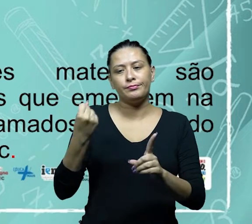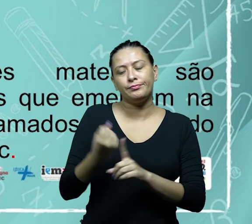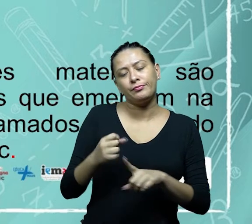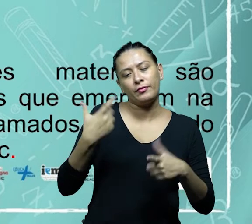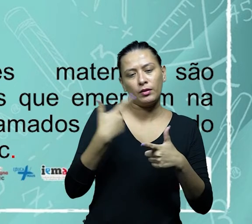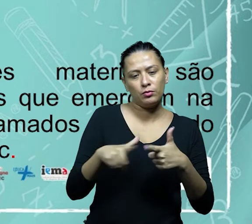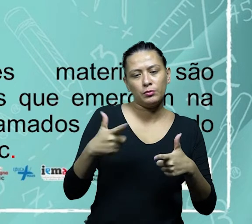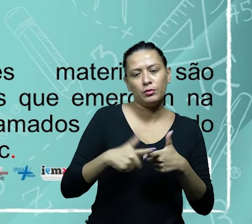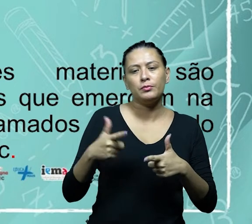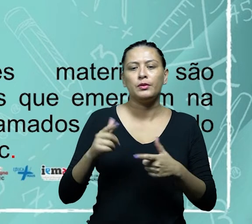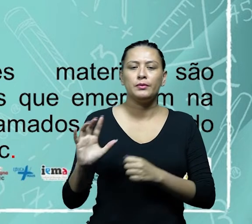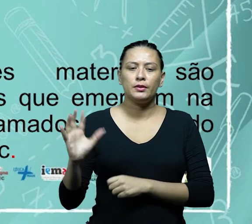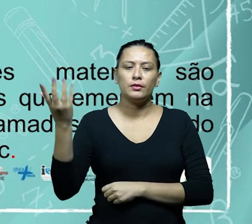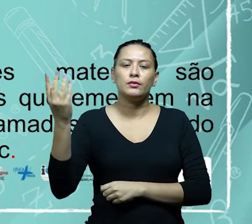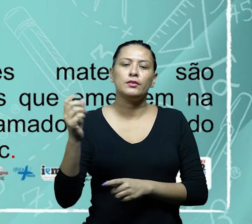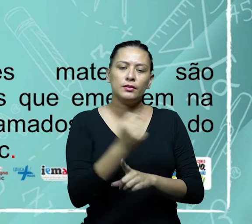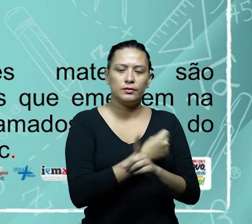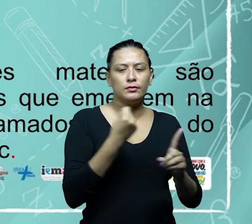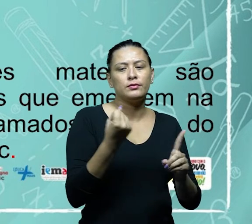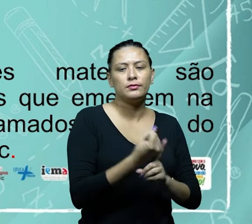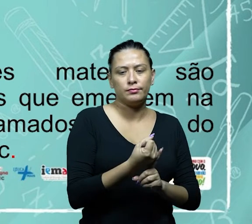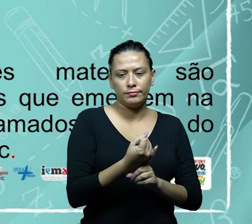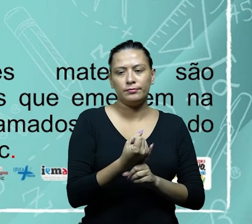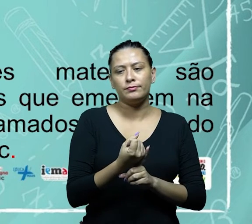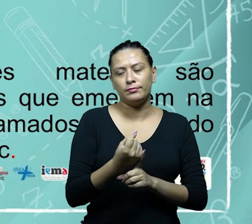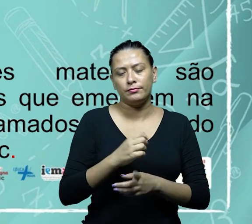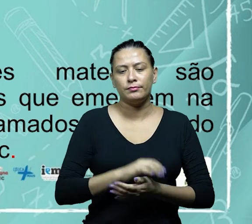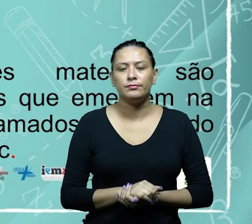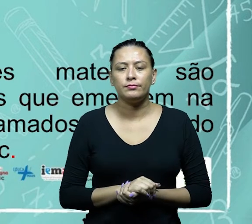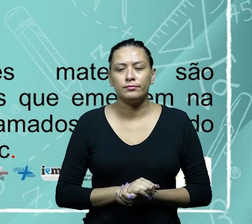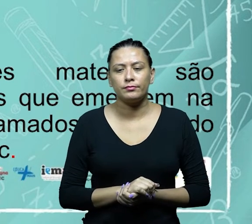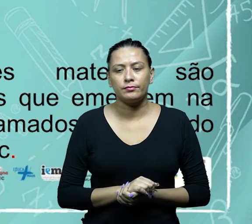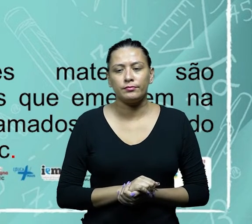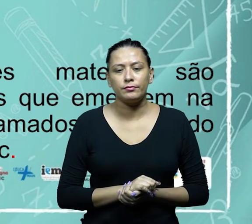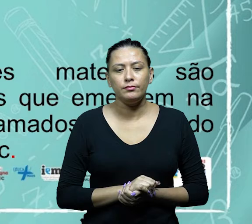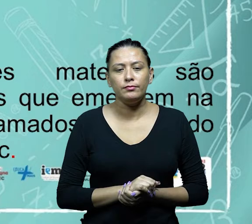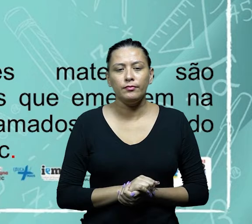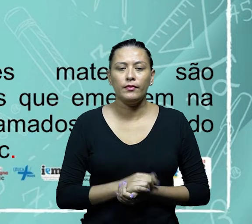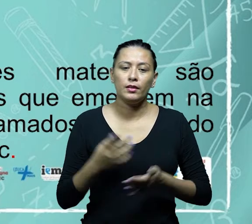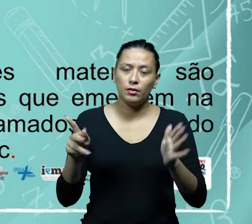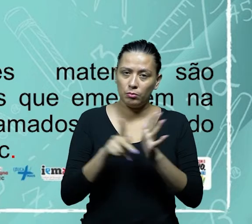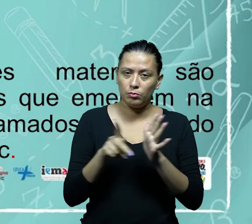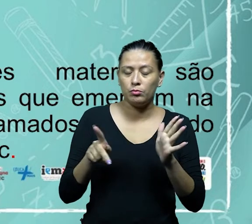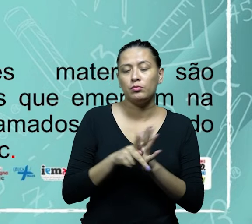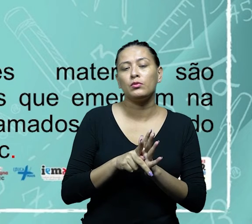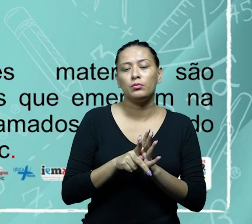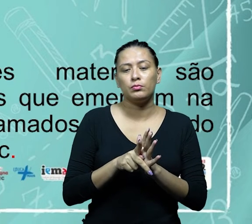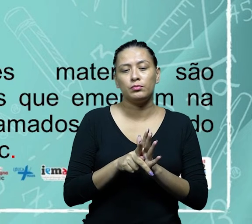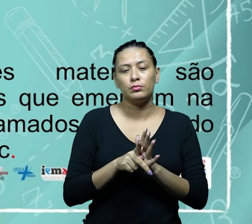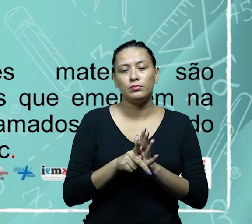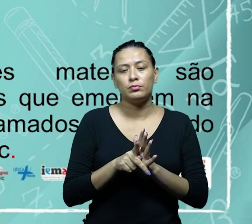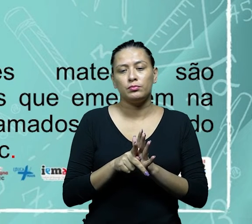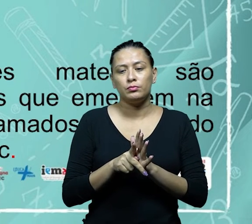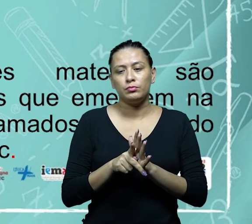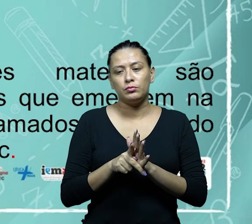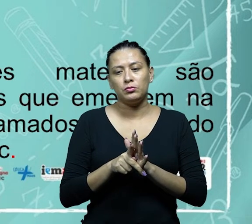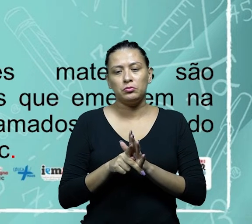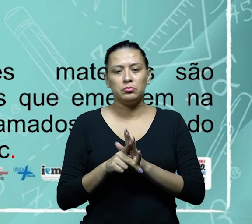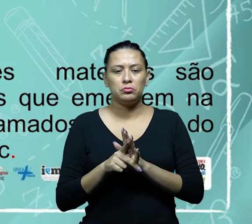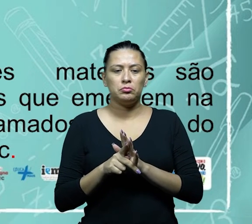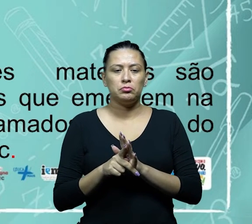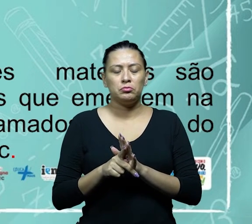fatos sociais como falamos pelos problemas que emergem né na sociedade e que são condicionados e